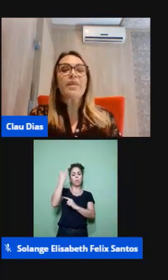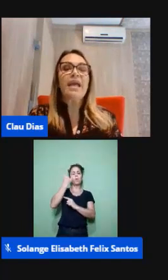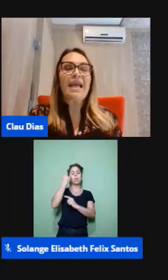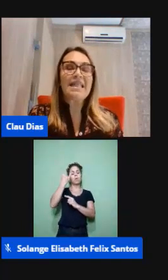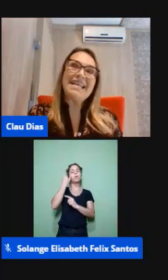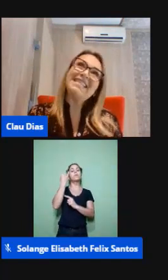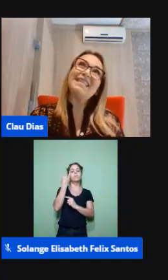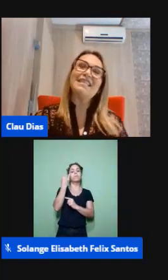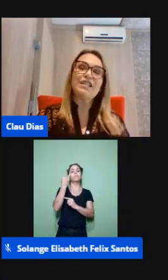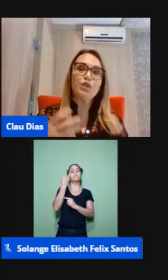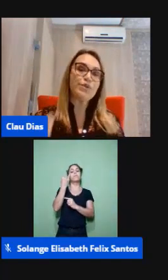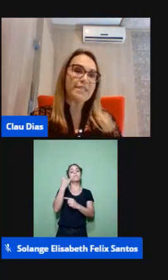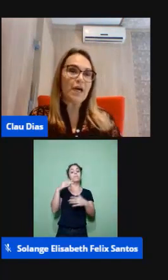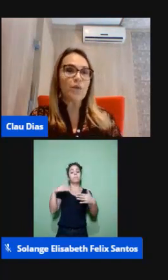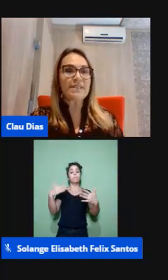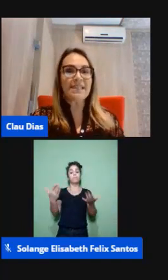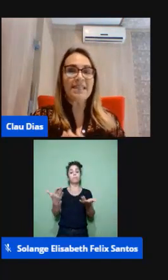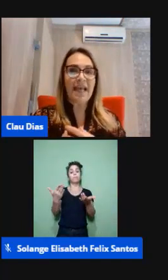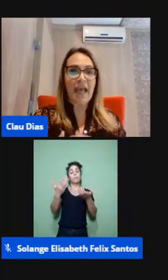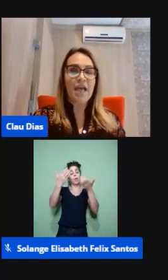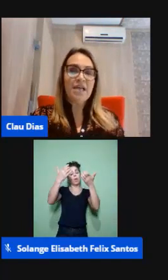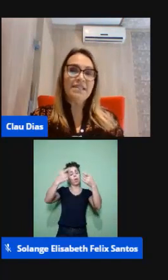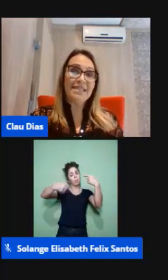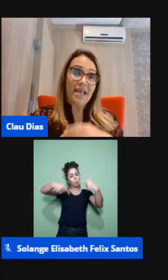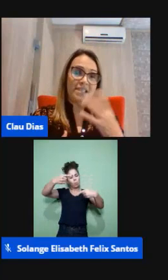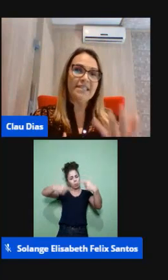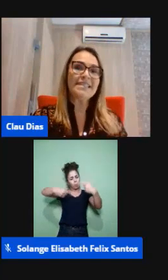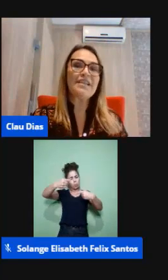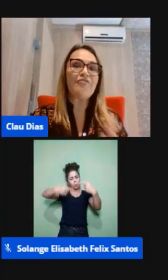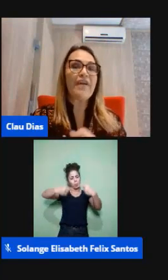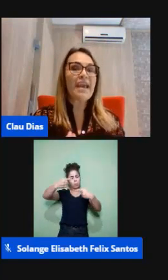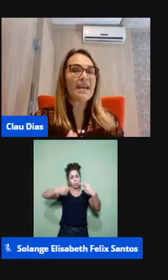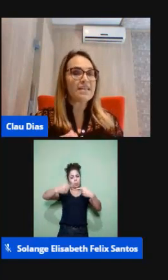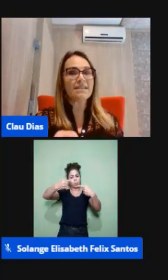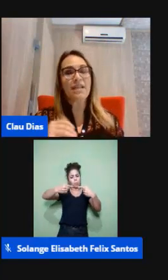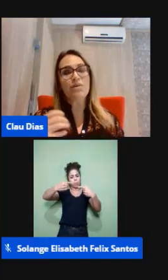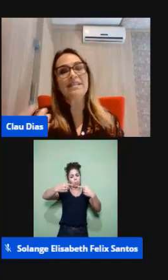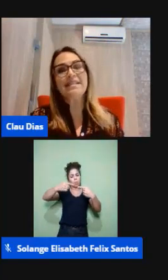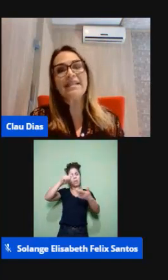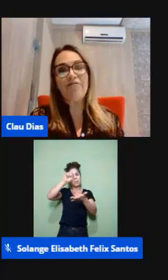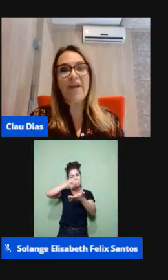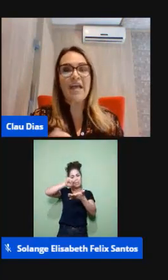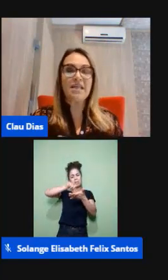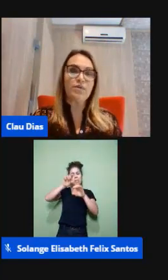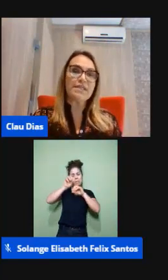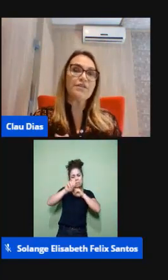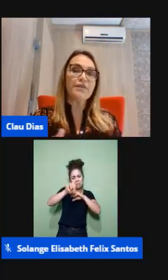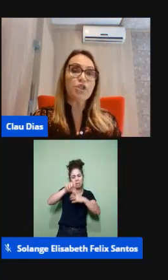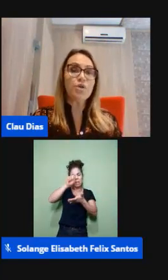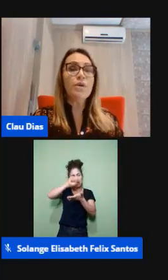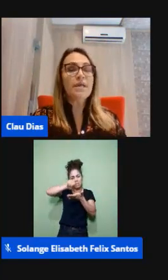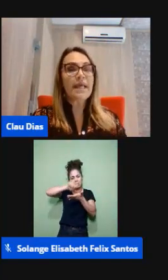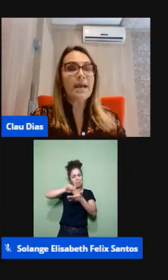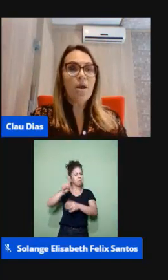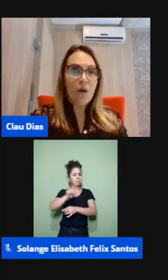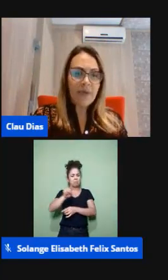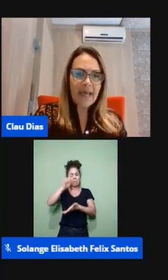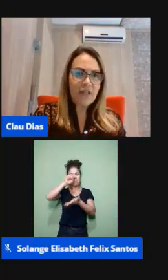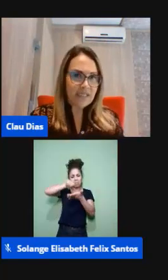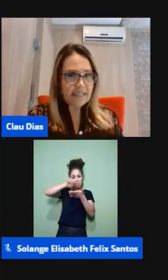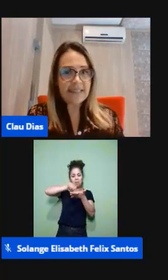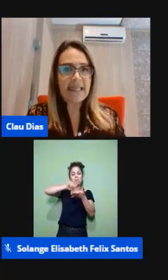Então, nessa discussão, ensina a escrever, não ensina a escrever na educação infantil,